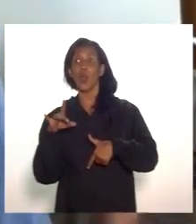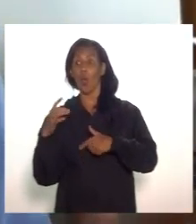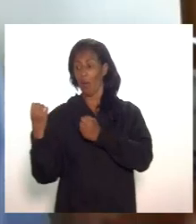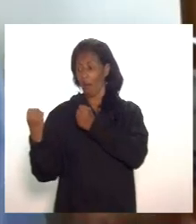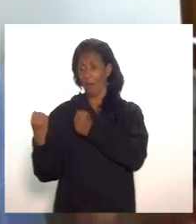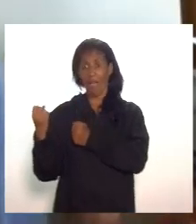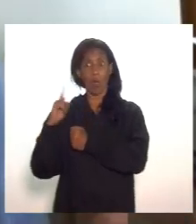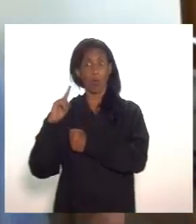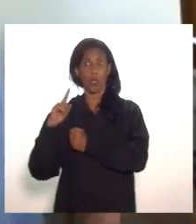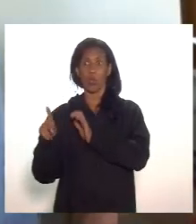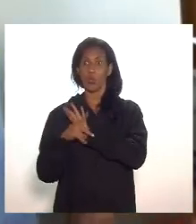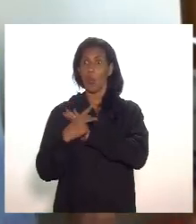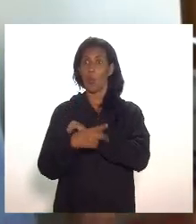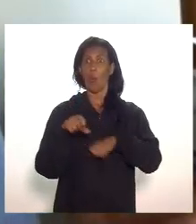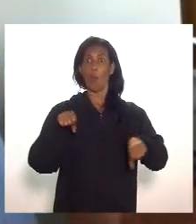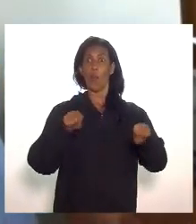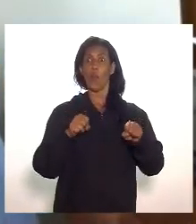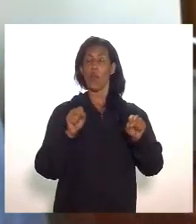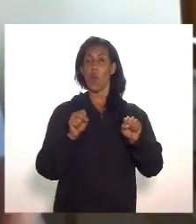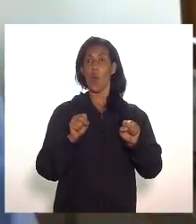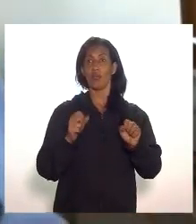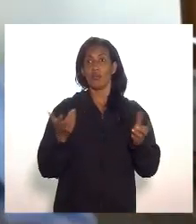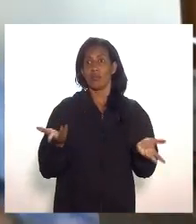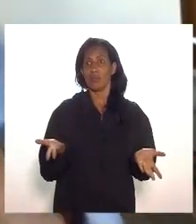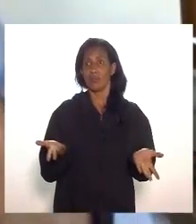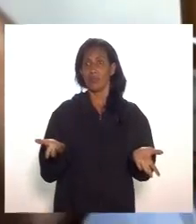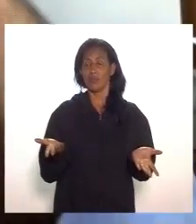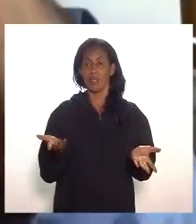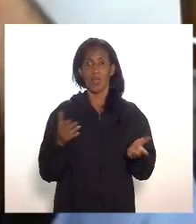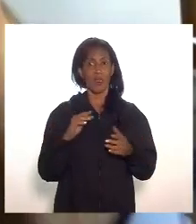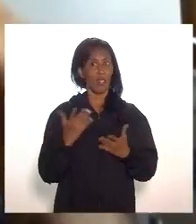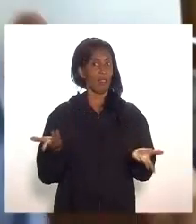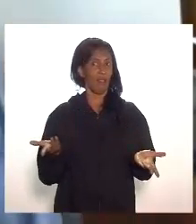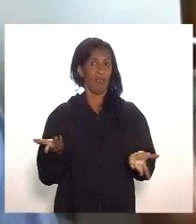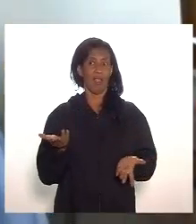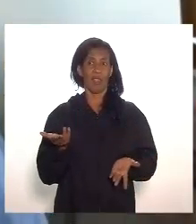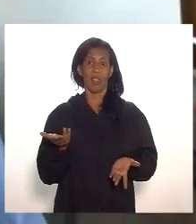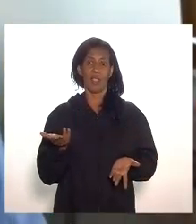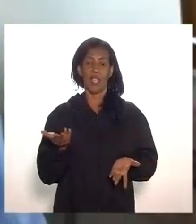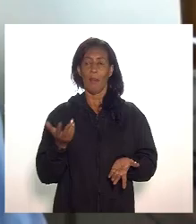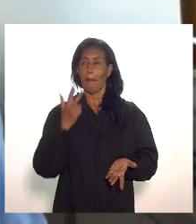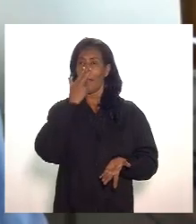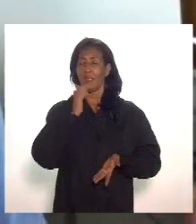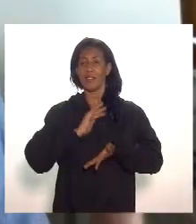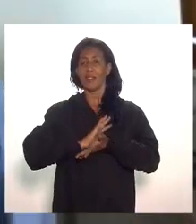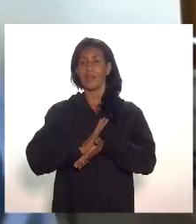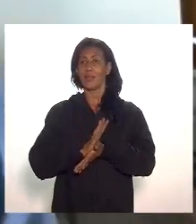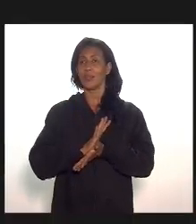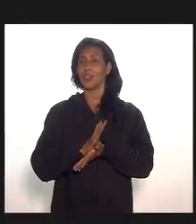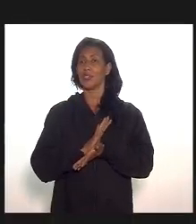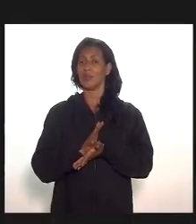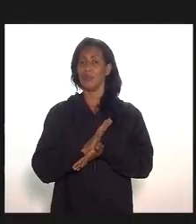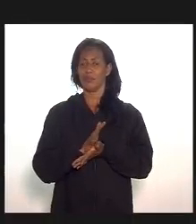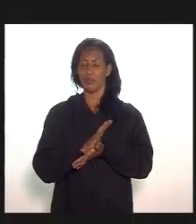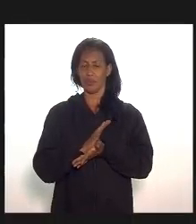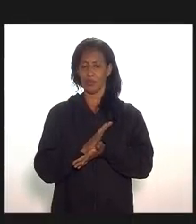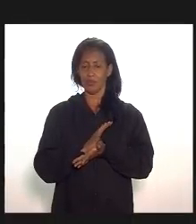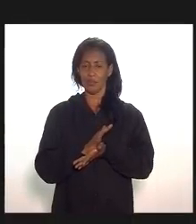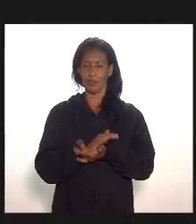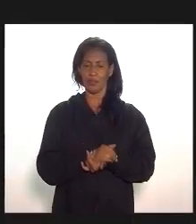em relação aos outros veículos, não. O que é uma atitude discriminatória, que não pode